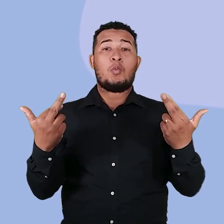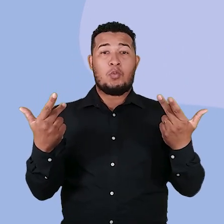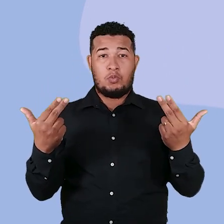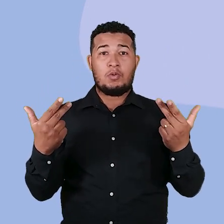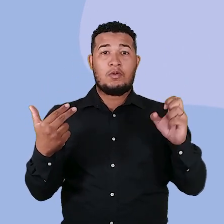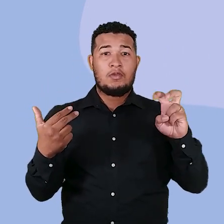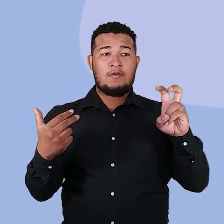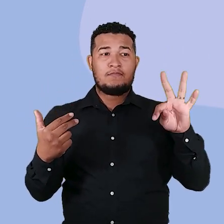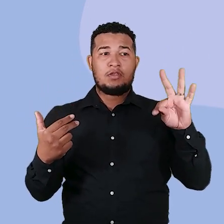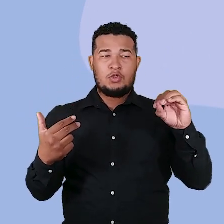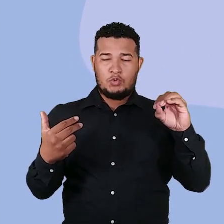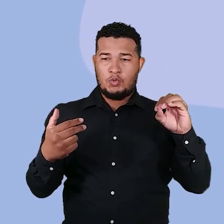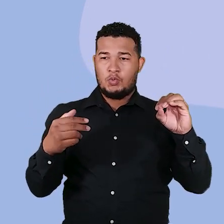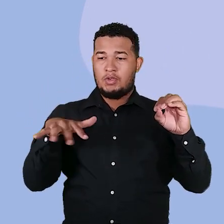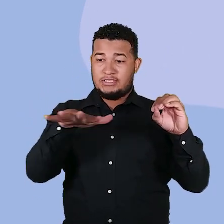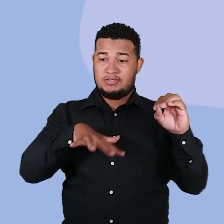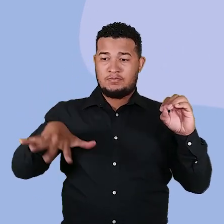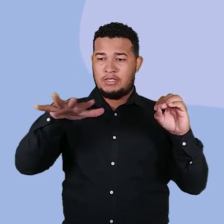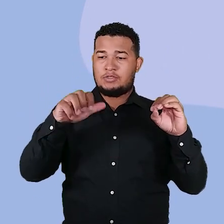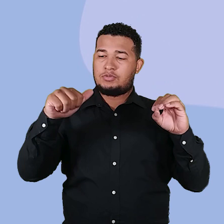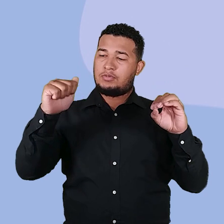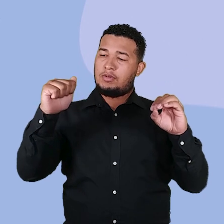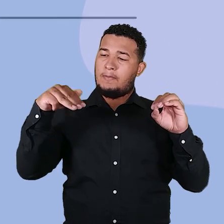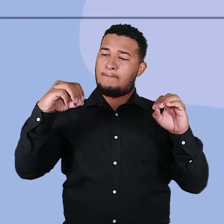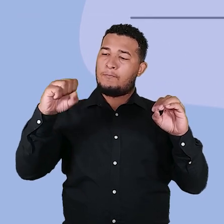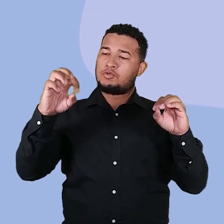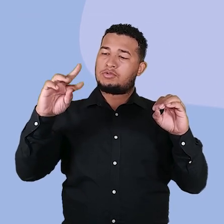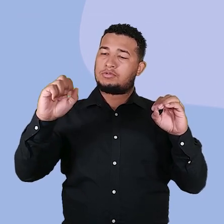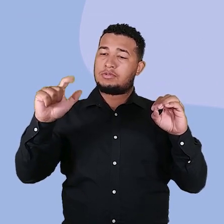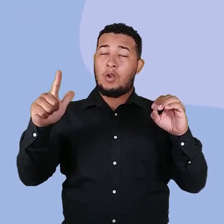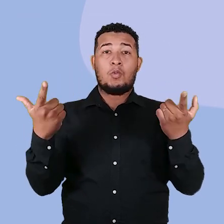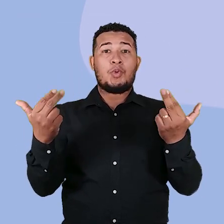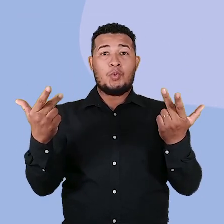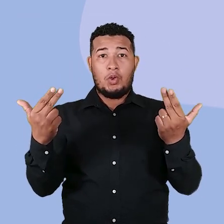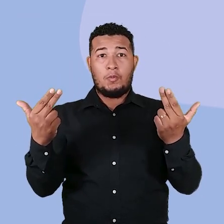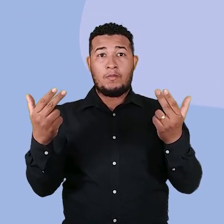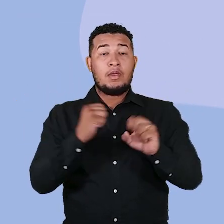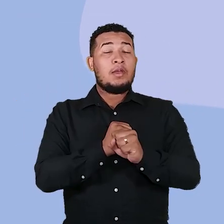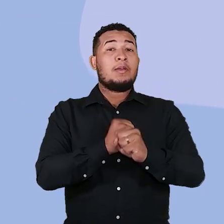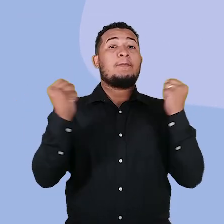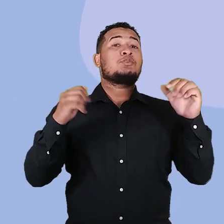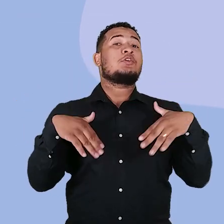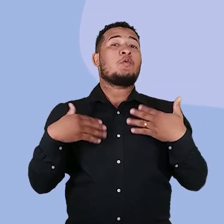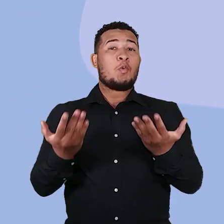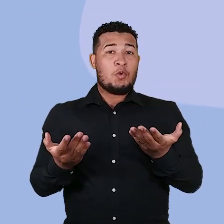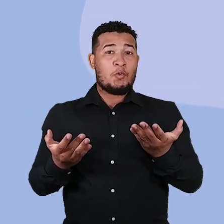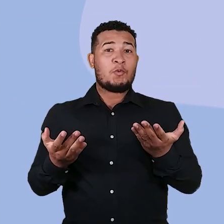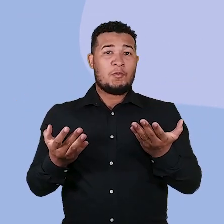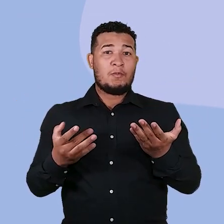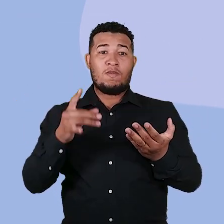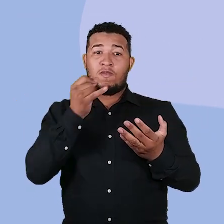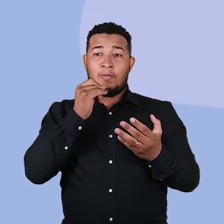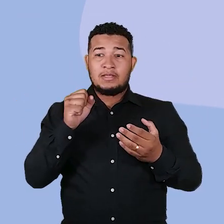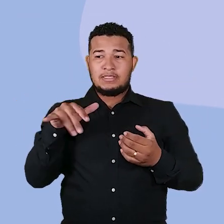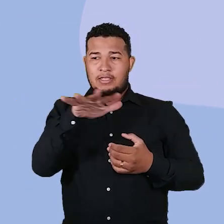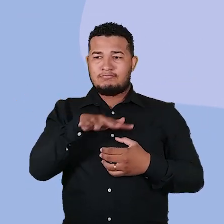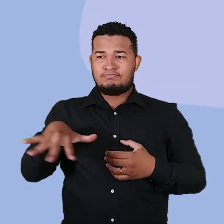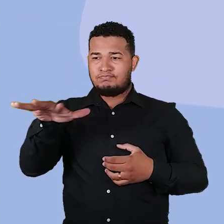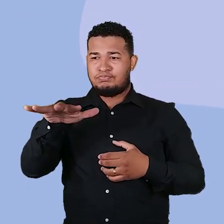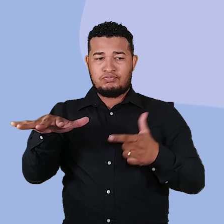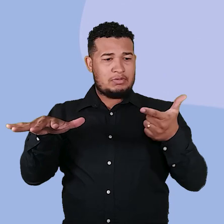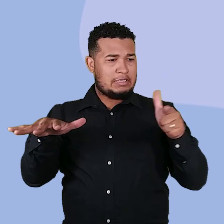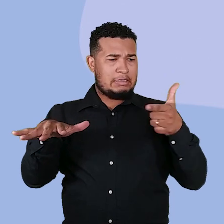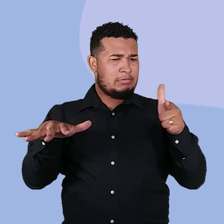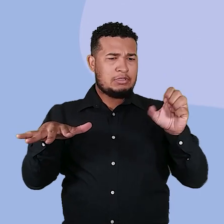do evento é a mesma que a quantidade do espaço amostral o evento é possível não há